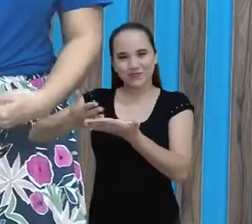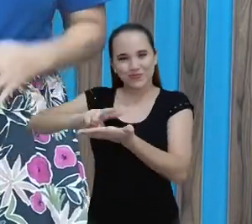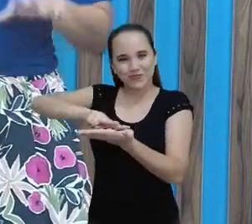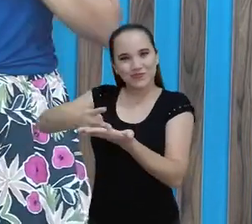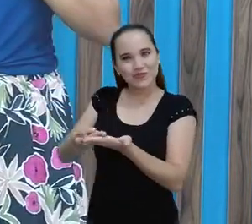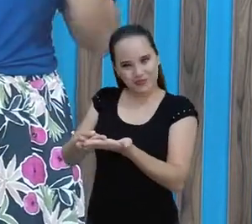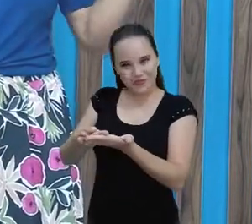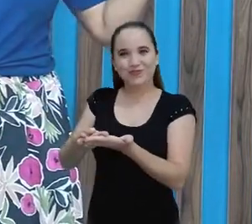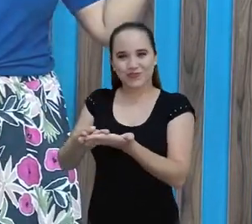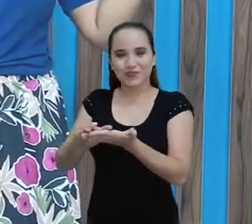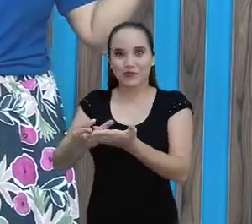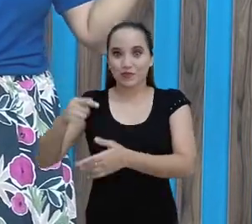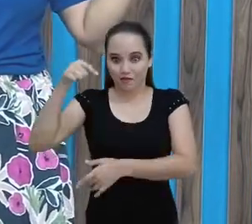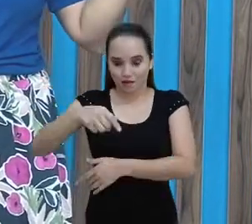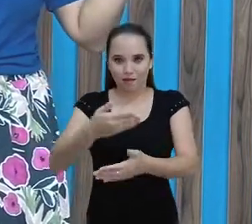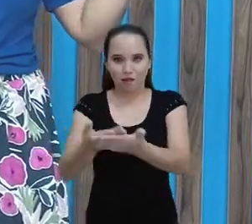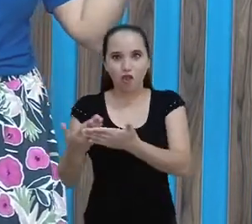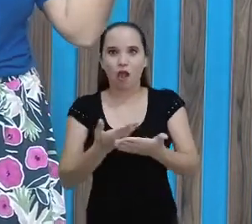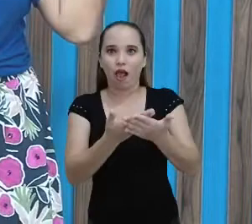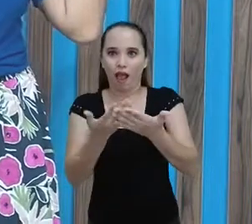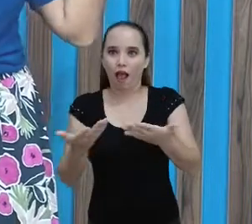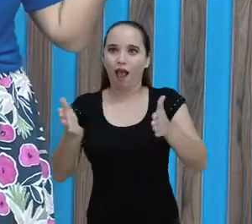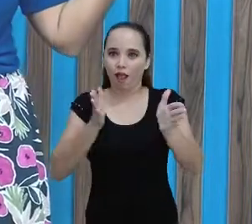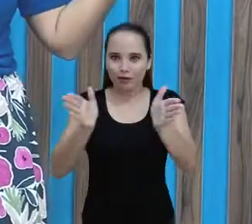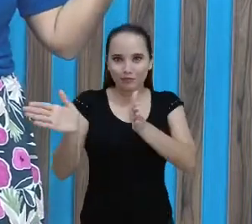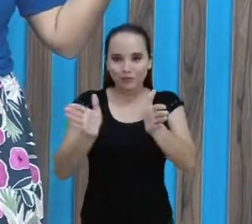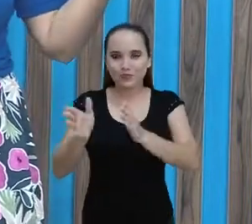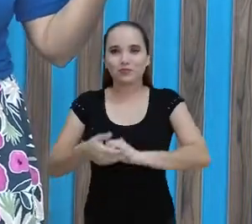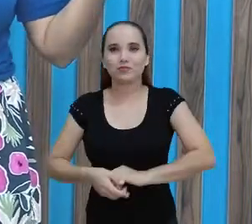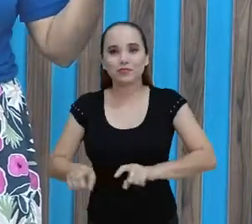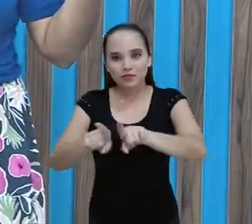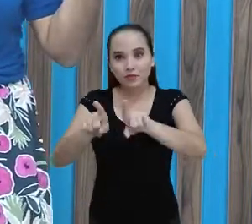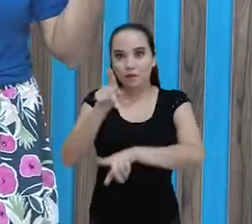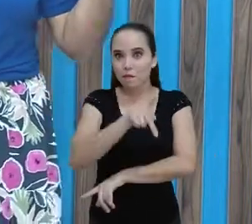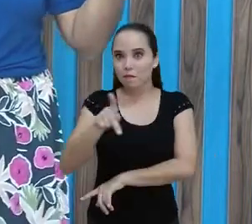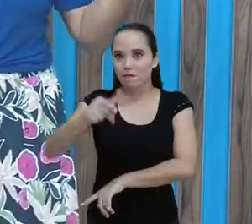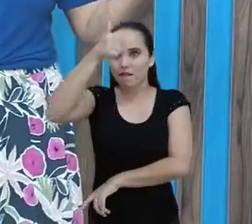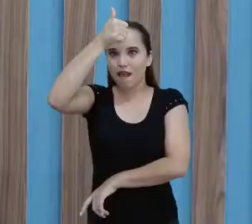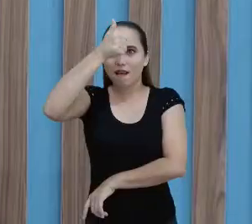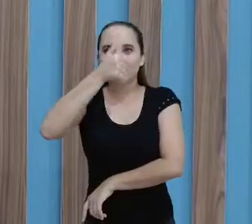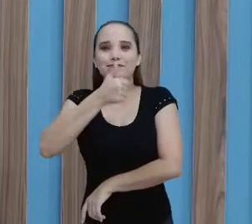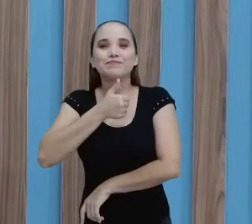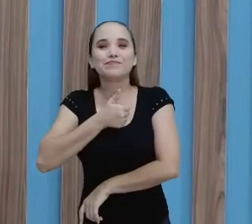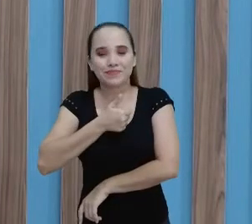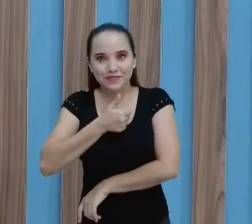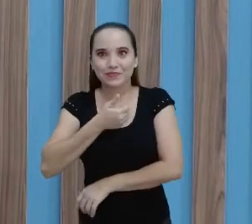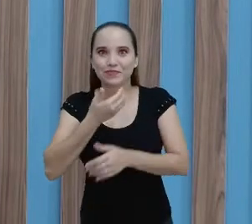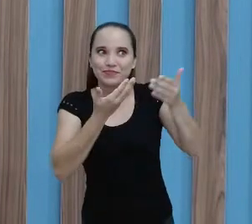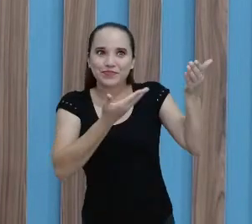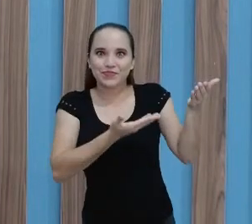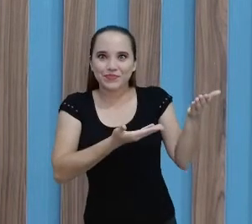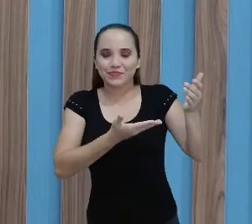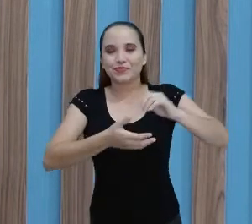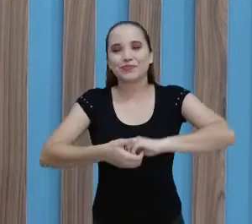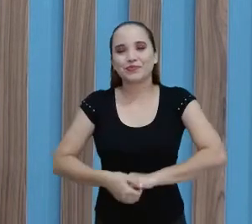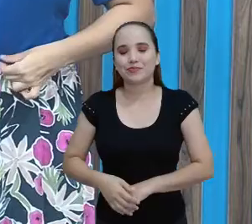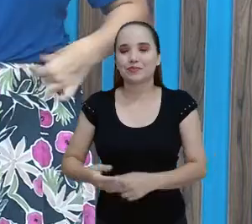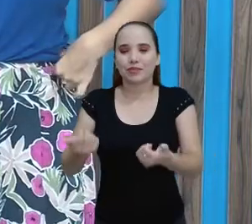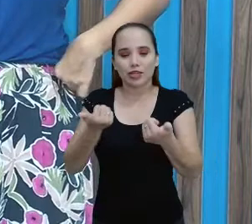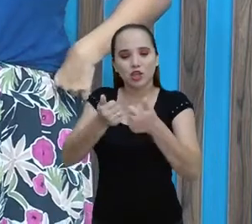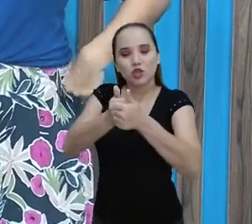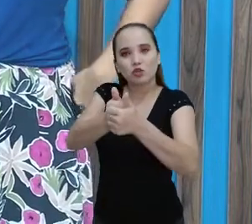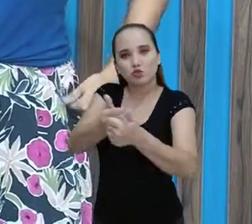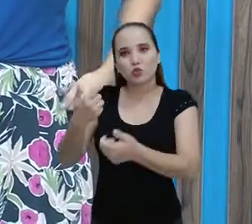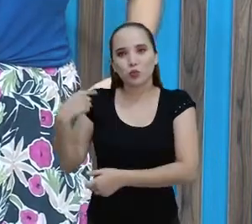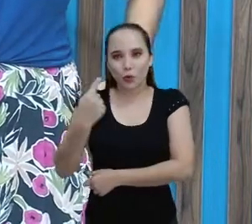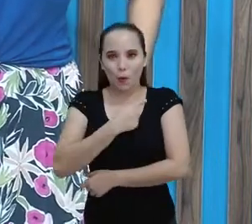torna a nossa aula muito mais acessível. E a professora Adriana Maria, que está aqui comigo para fazer o acompanhamento dessa